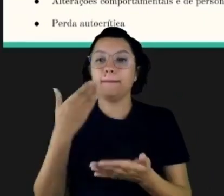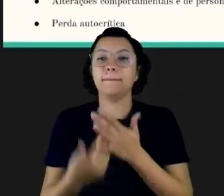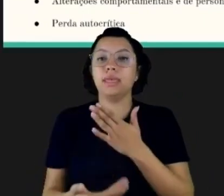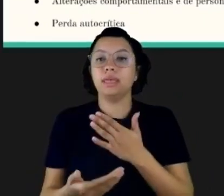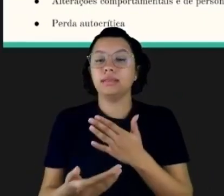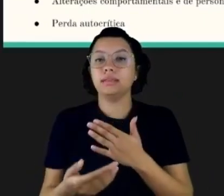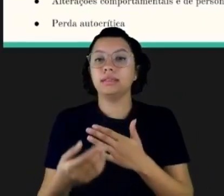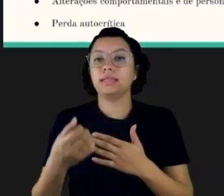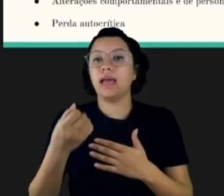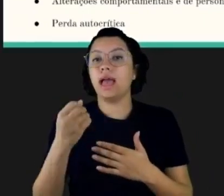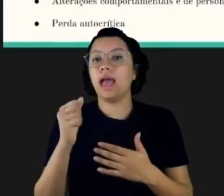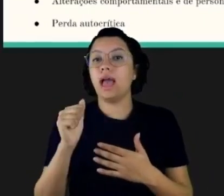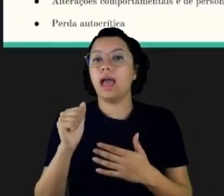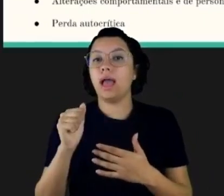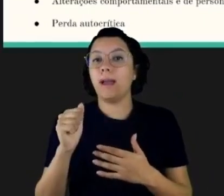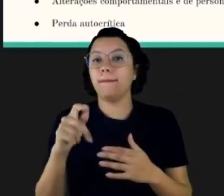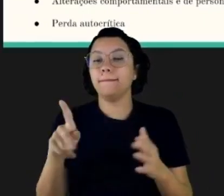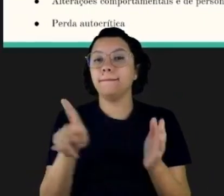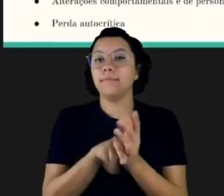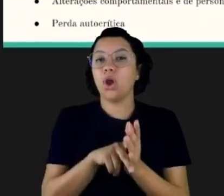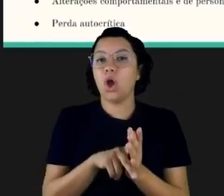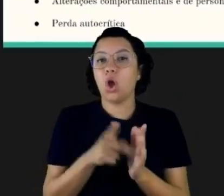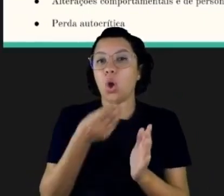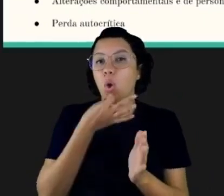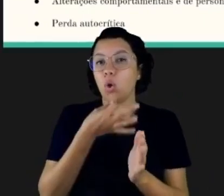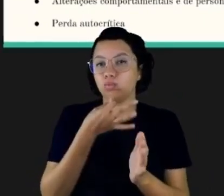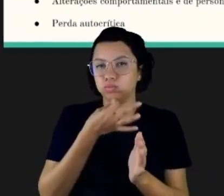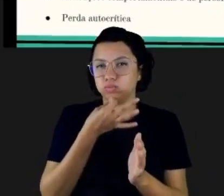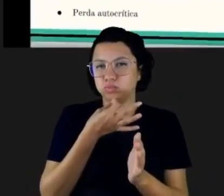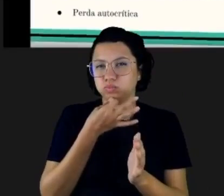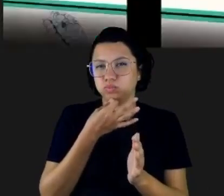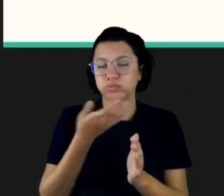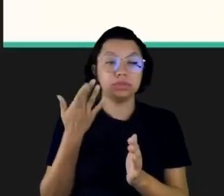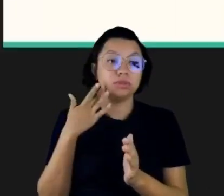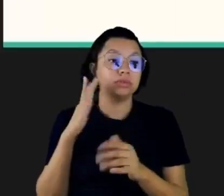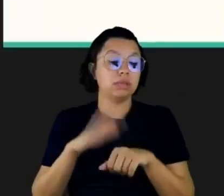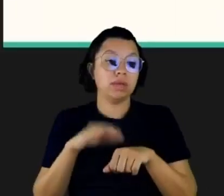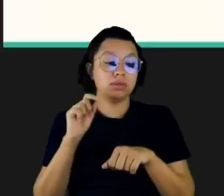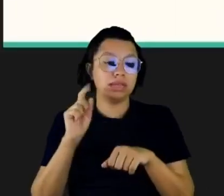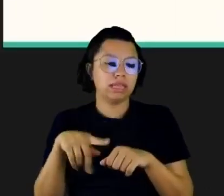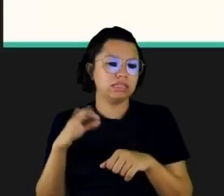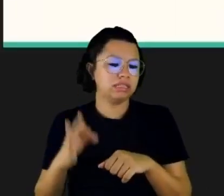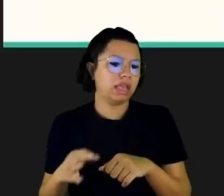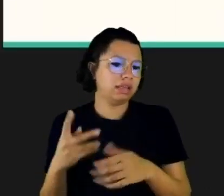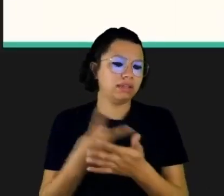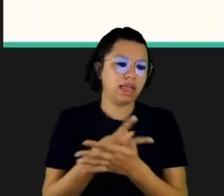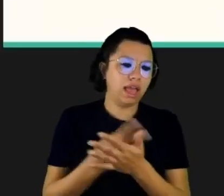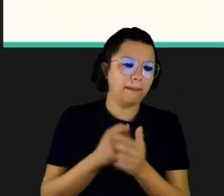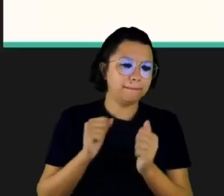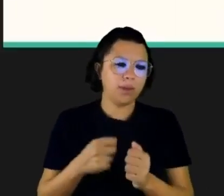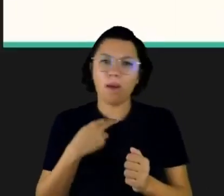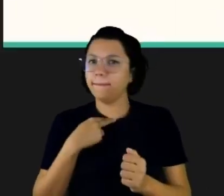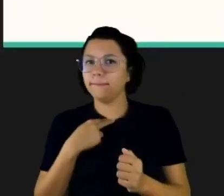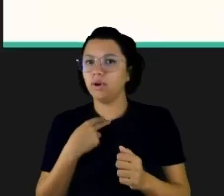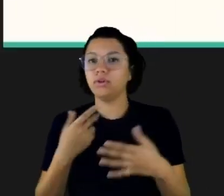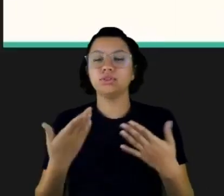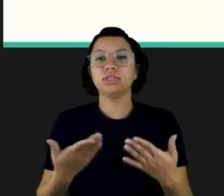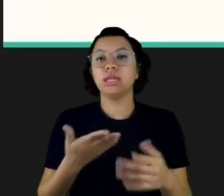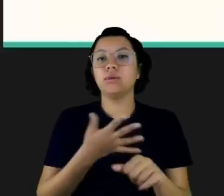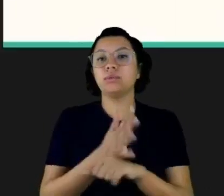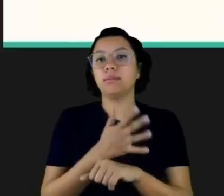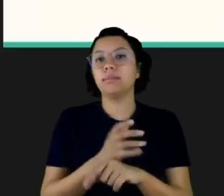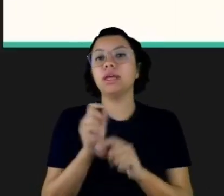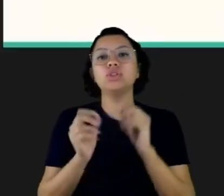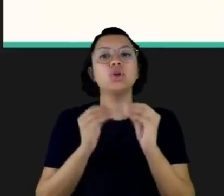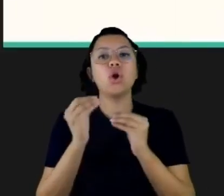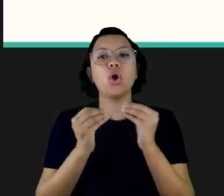gente falava do lobo frontal. Eu não sei mais o que é certo e errado, o que pode e não pode. Então, na prática, como que isso